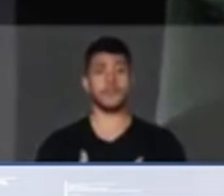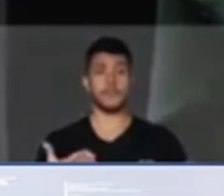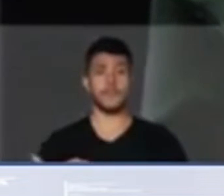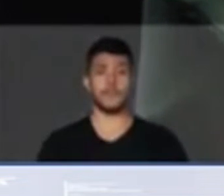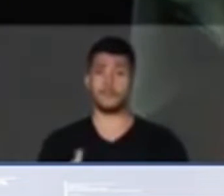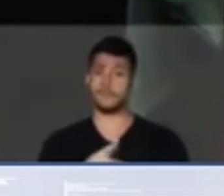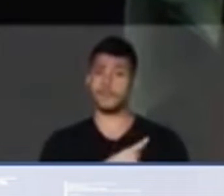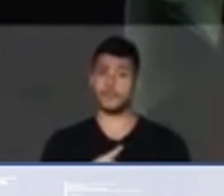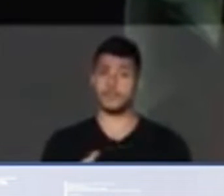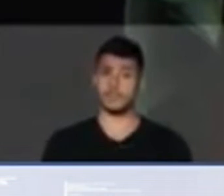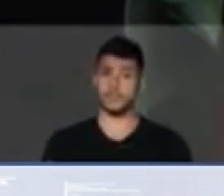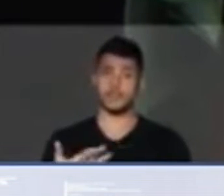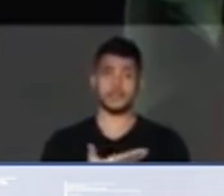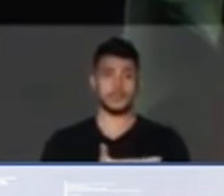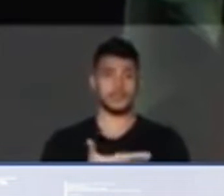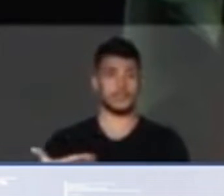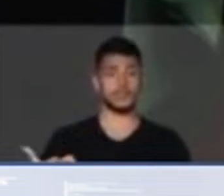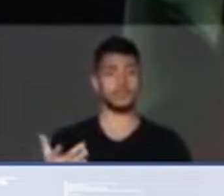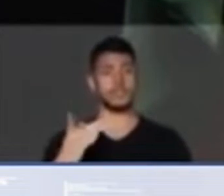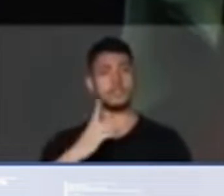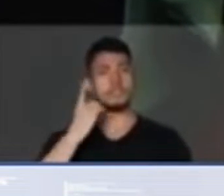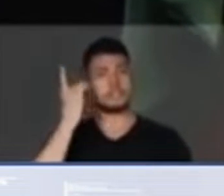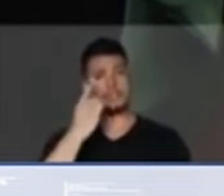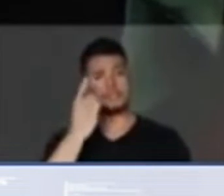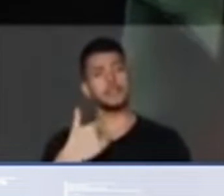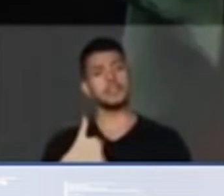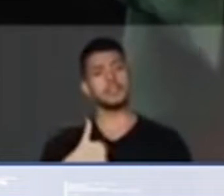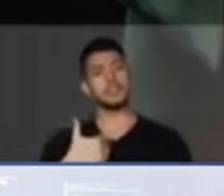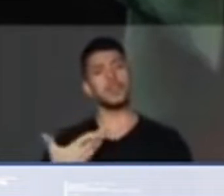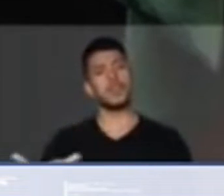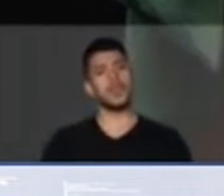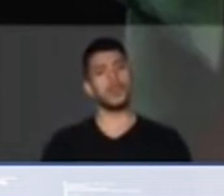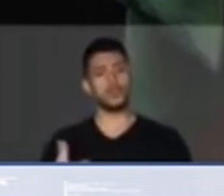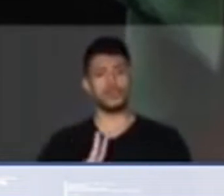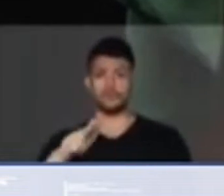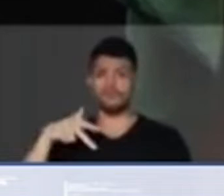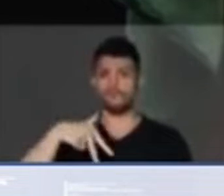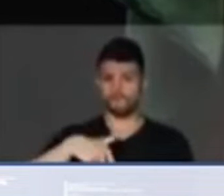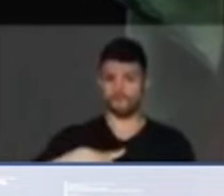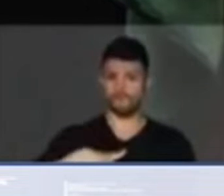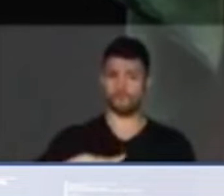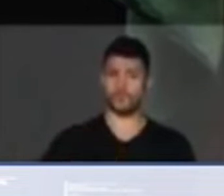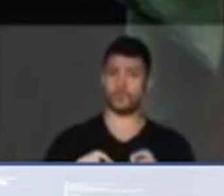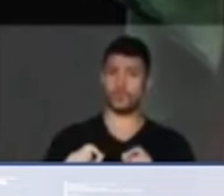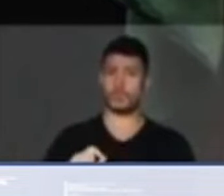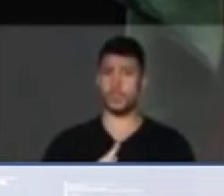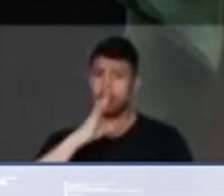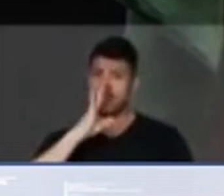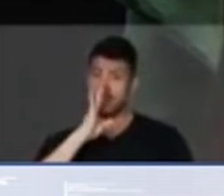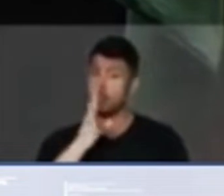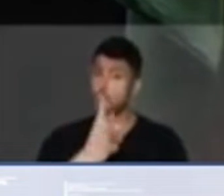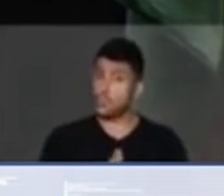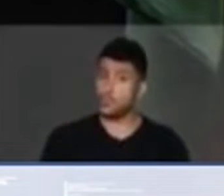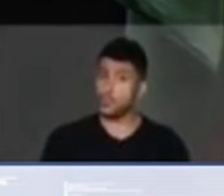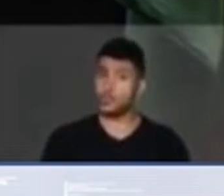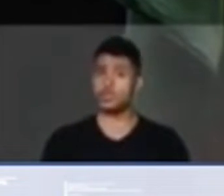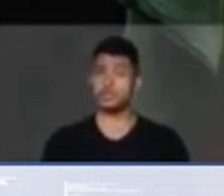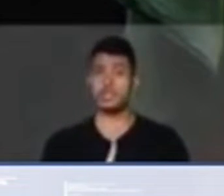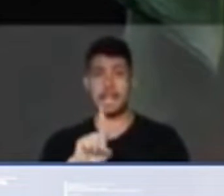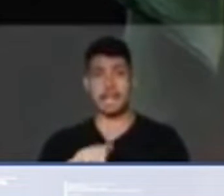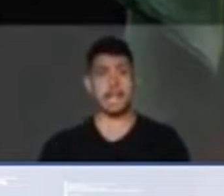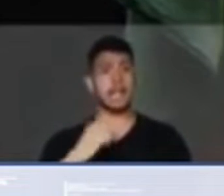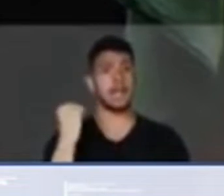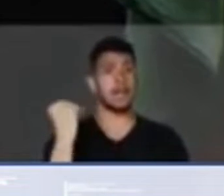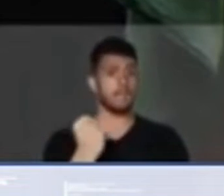Presidente, senhores deputados, eu subo a essa tribuna para deixar um registro de uma denúncia que considero